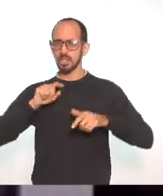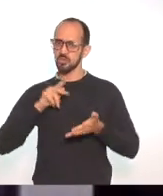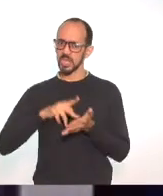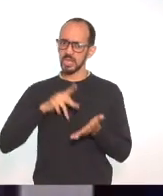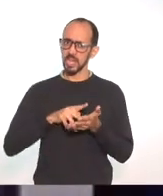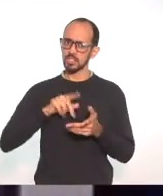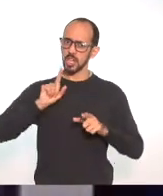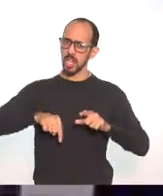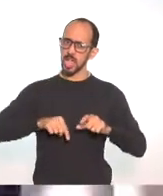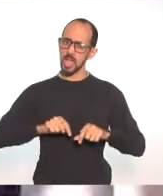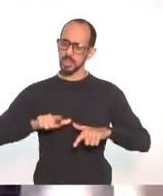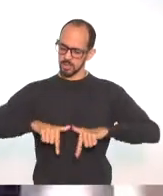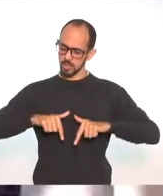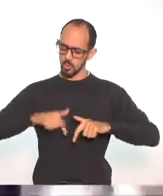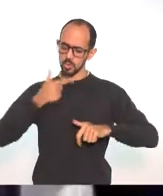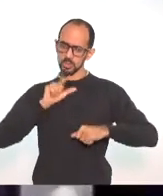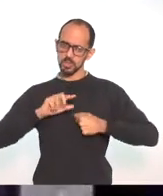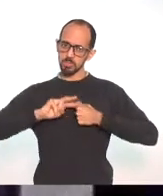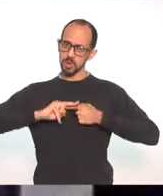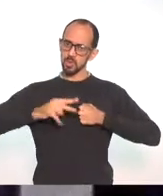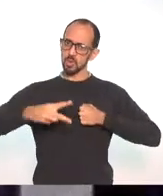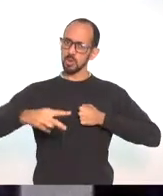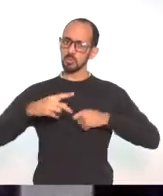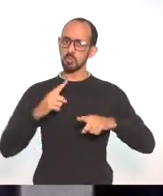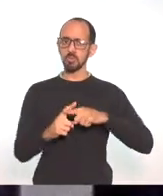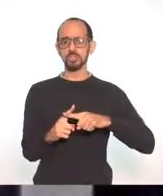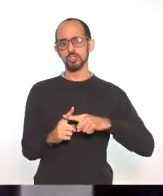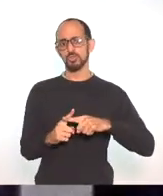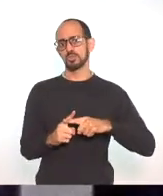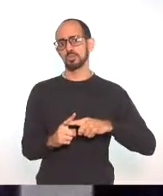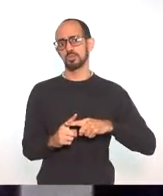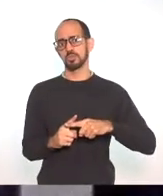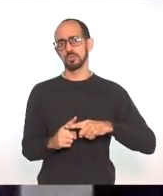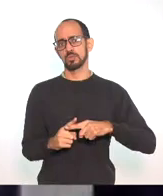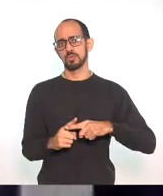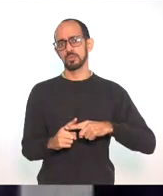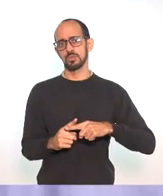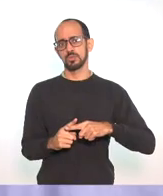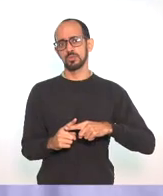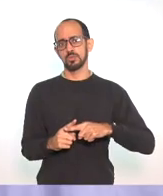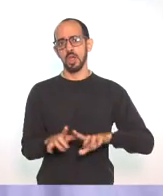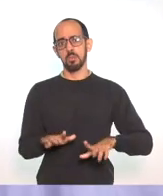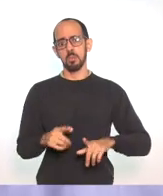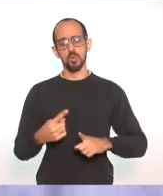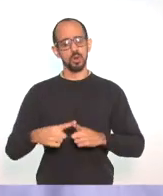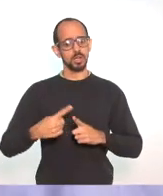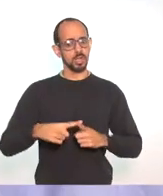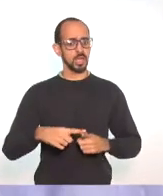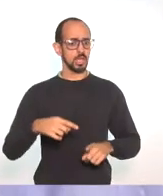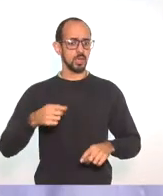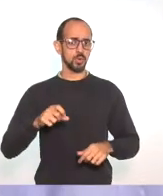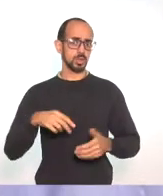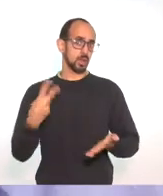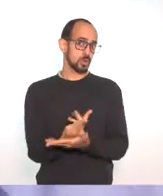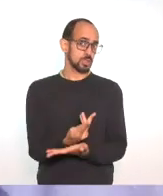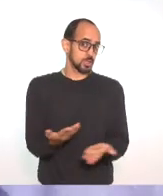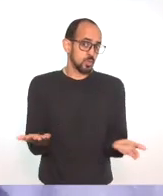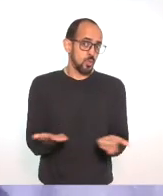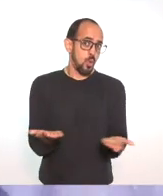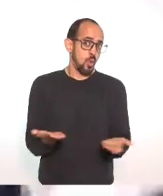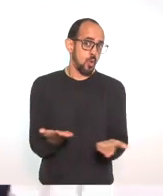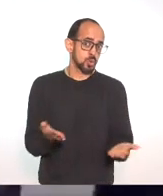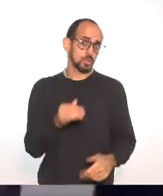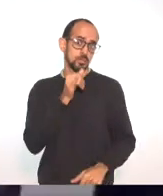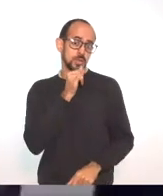Resultado positivo de lado a essa aqui é a verdade quer dizer o que tá acontecendo em relação à